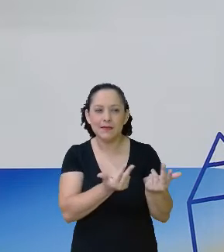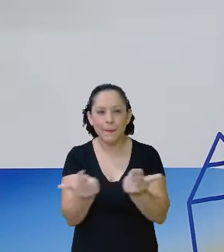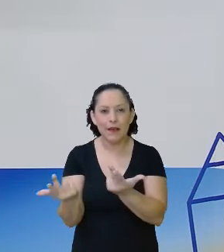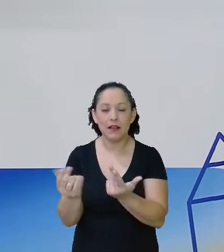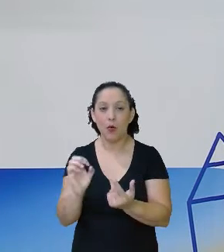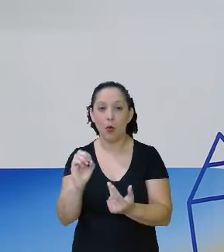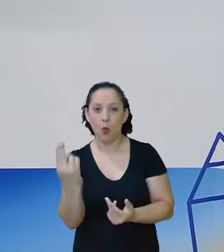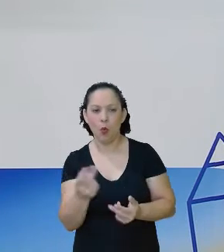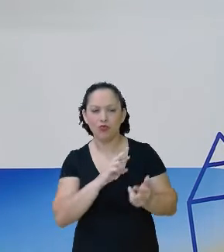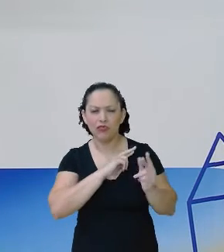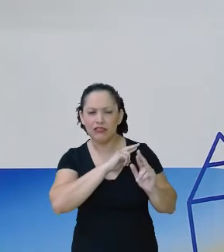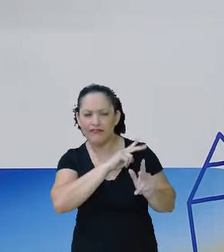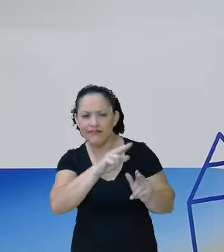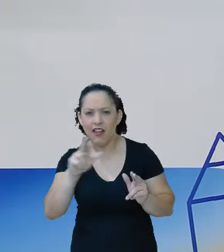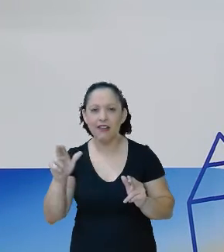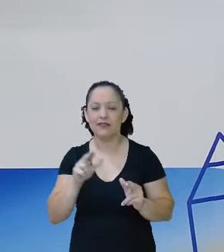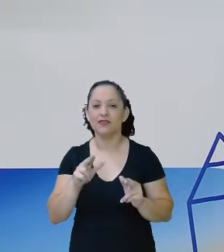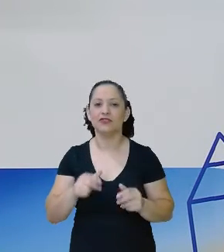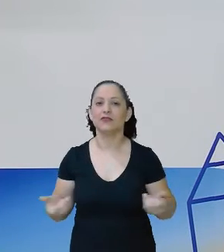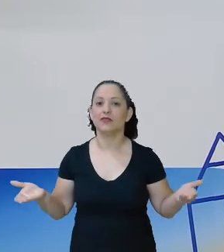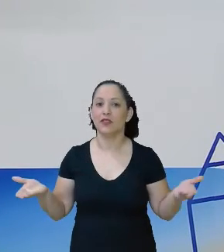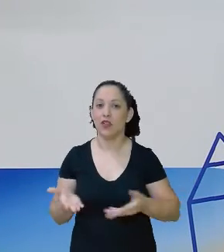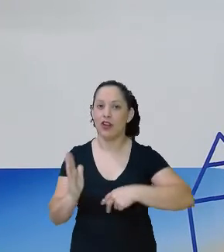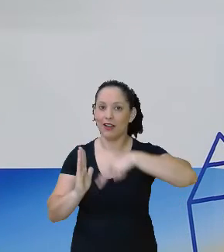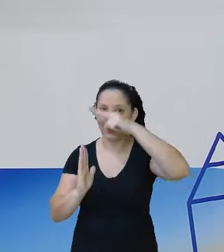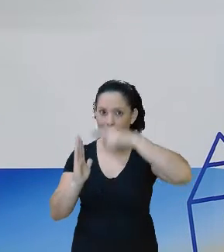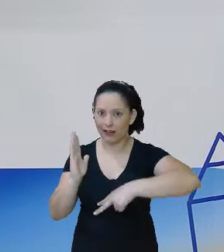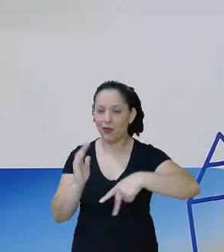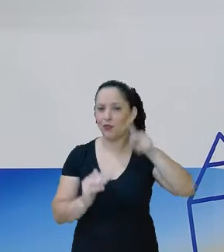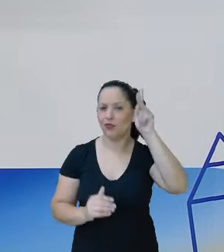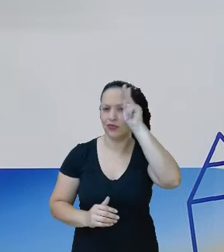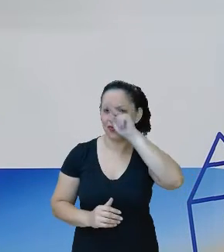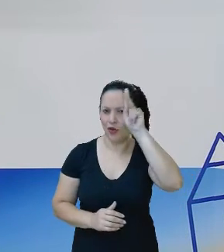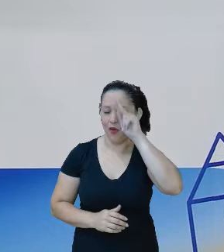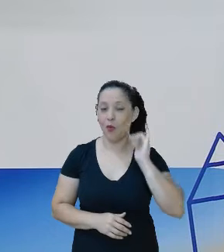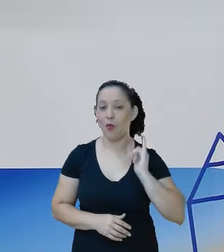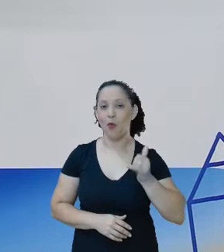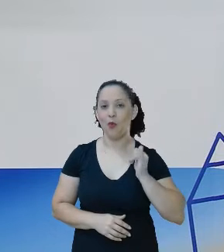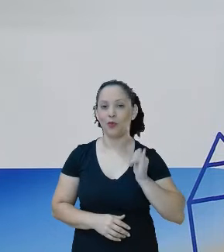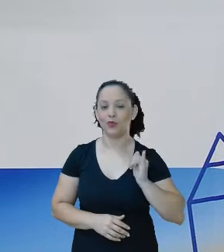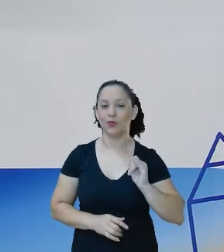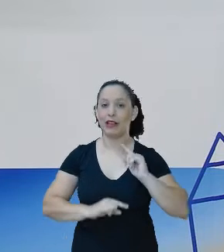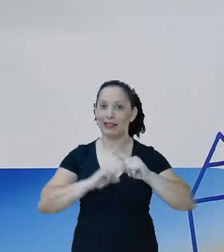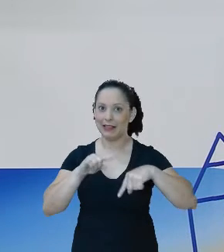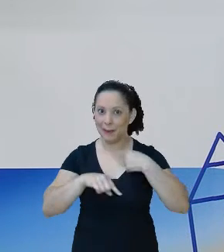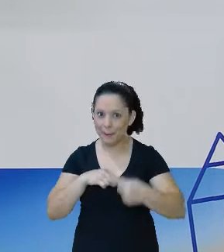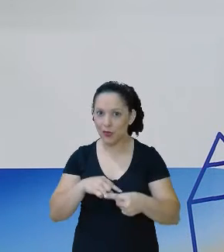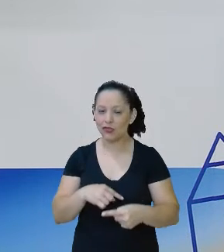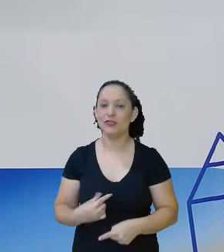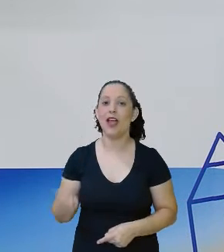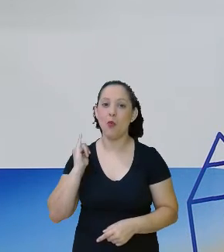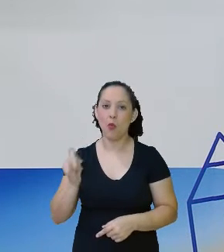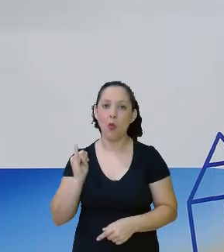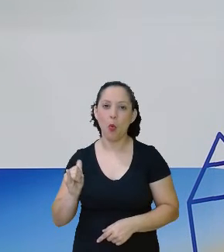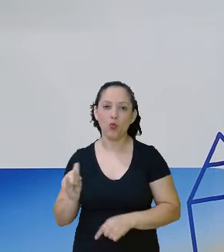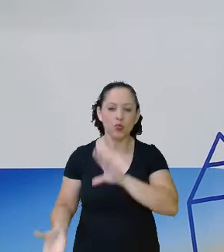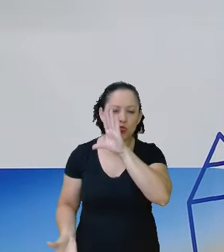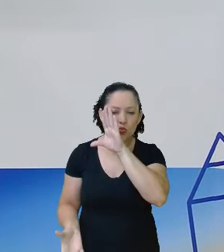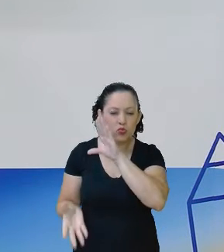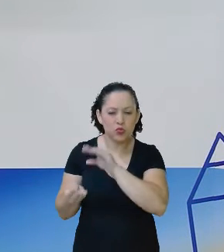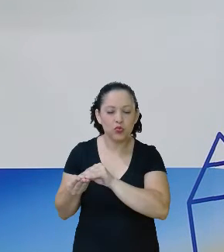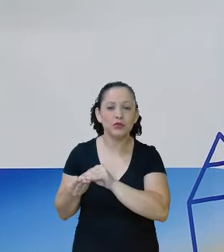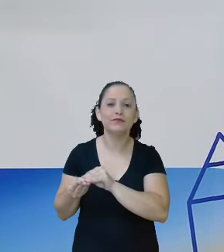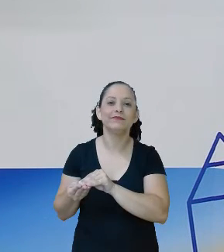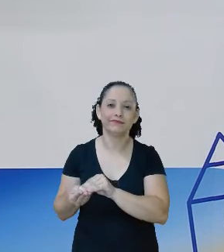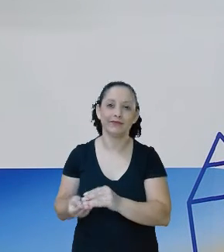e diferenças, nós vamos ler um conto e depois um mini conto da mesma história.